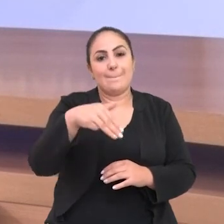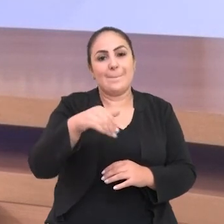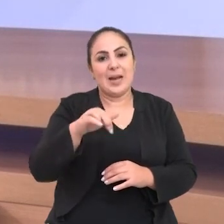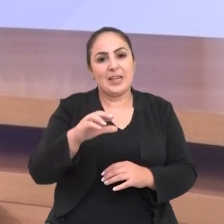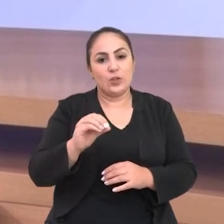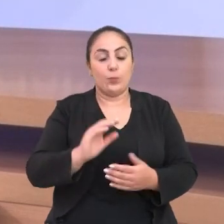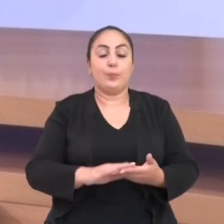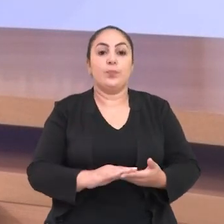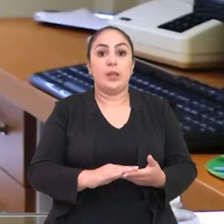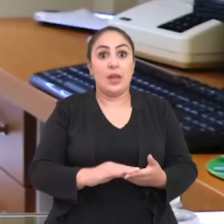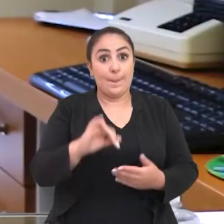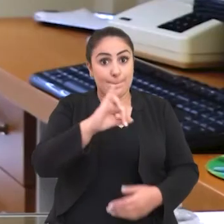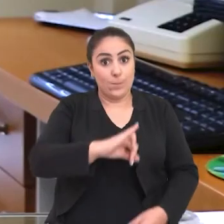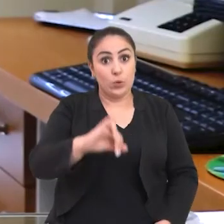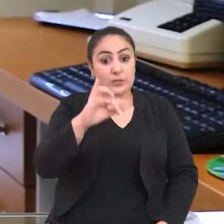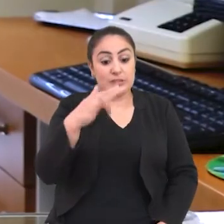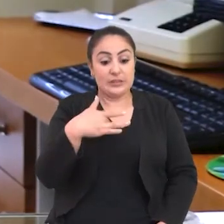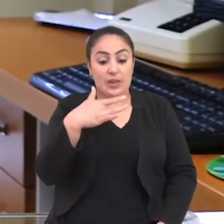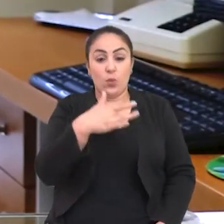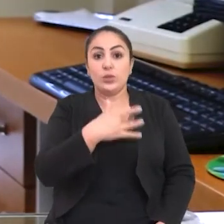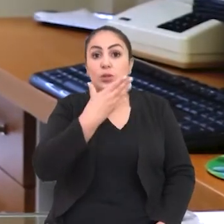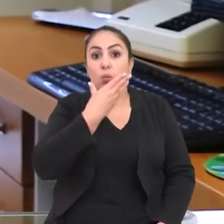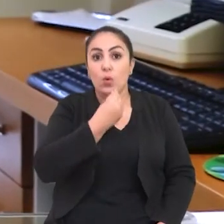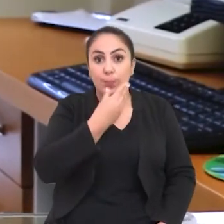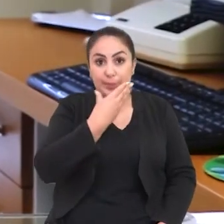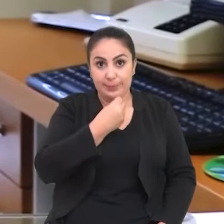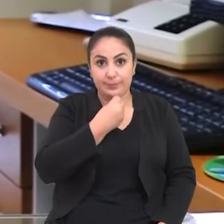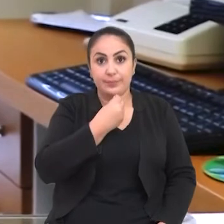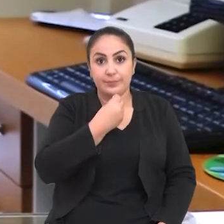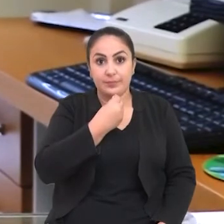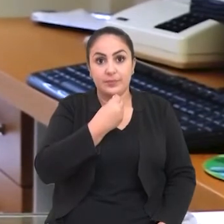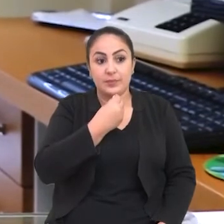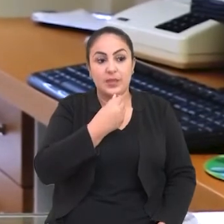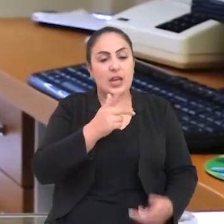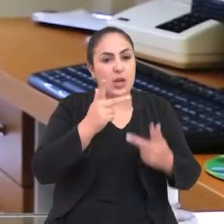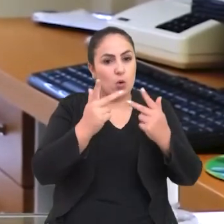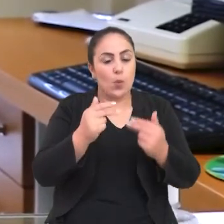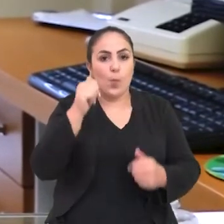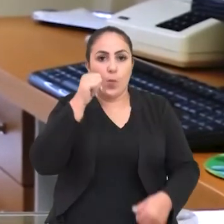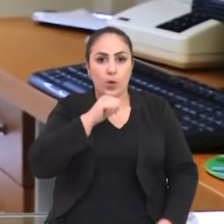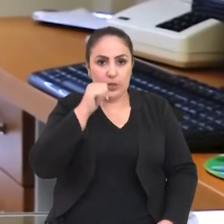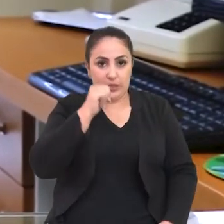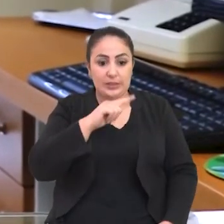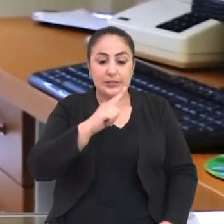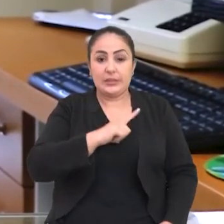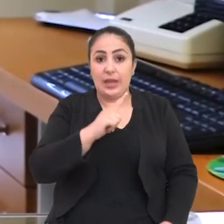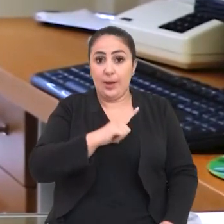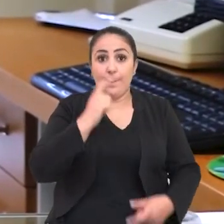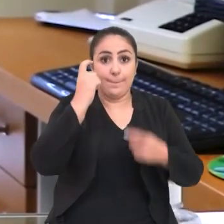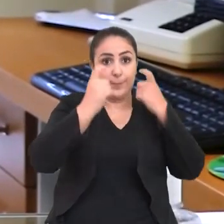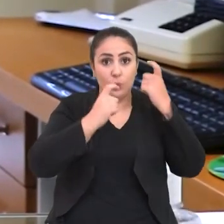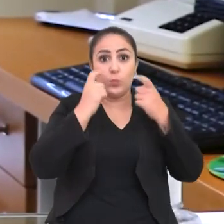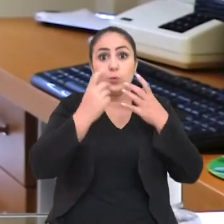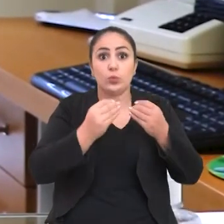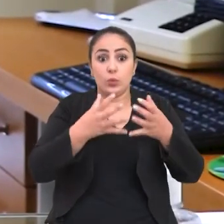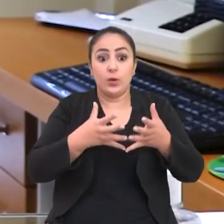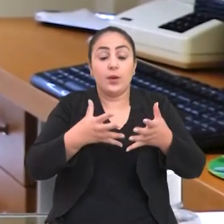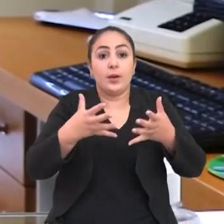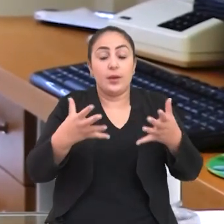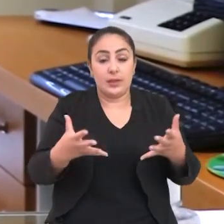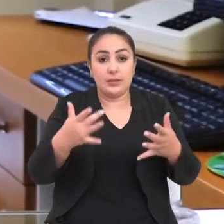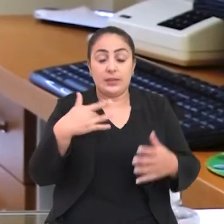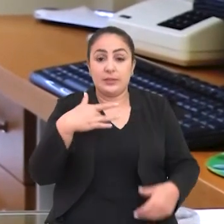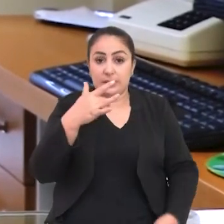Mário Franciosi. A importância da saúde do homem. Assim como as mulheres têm uma